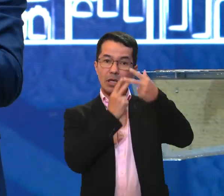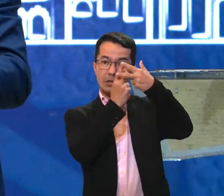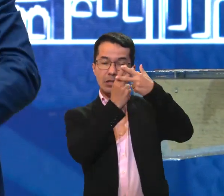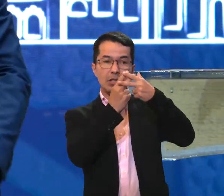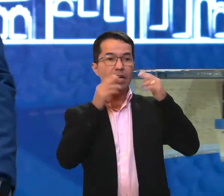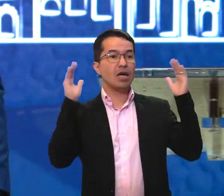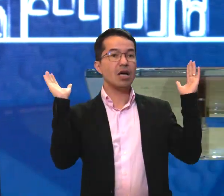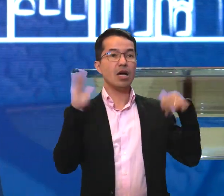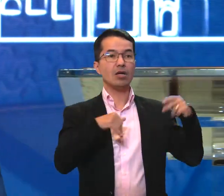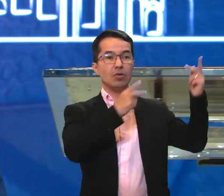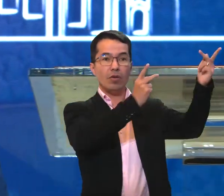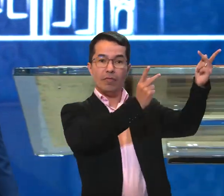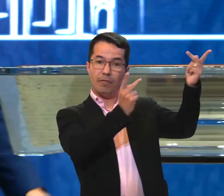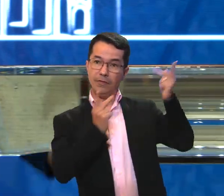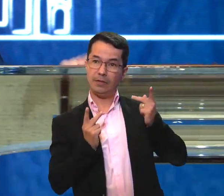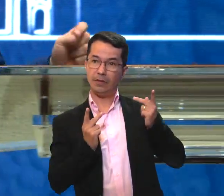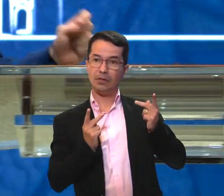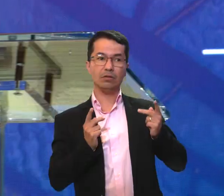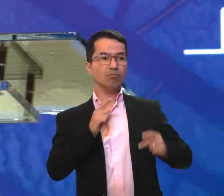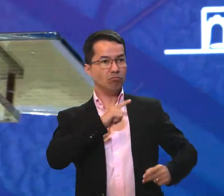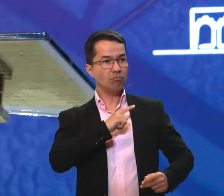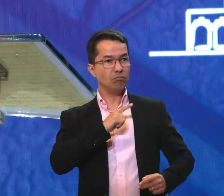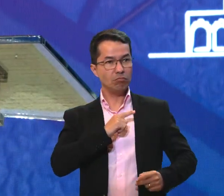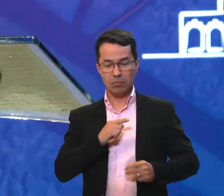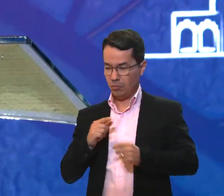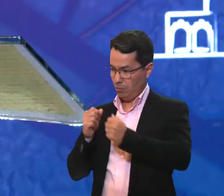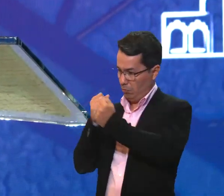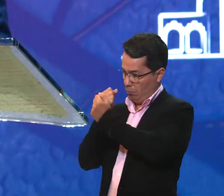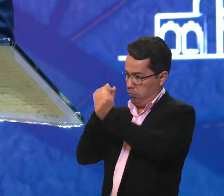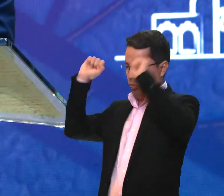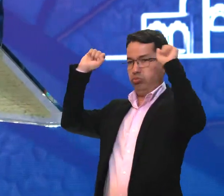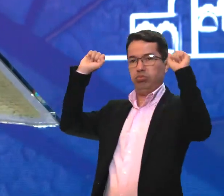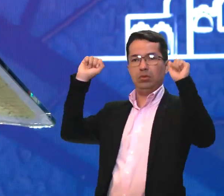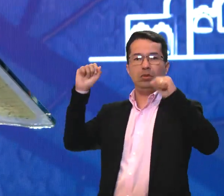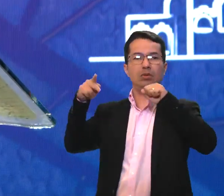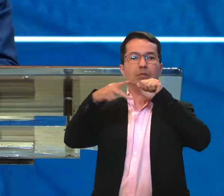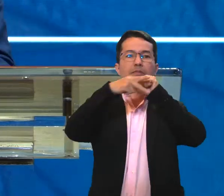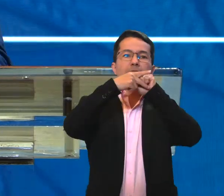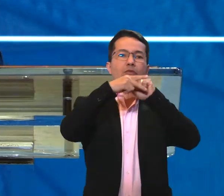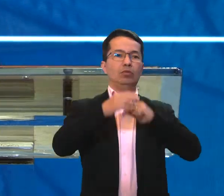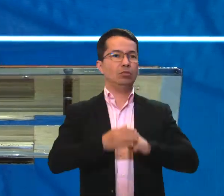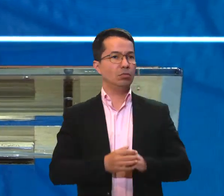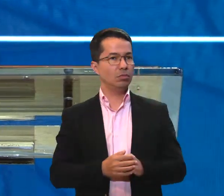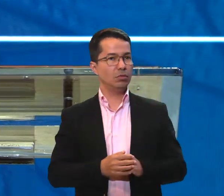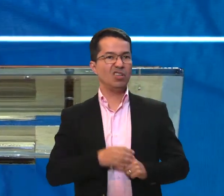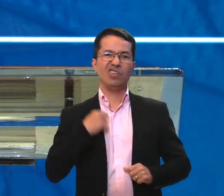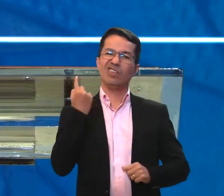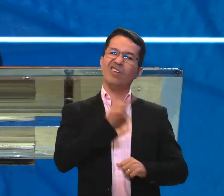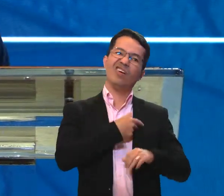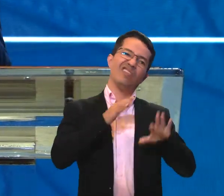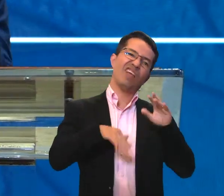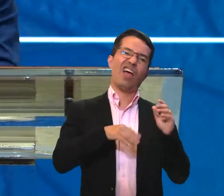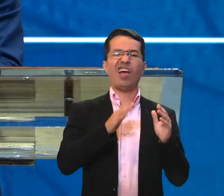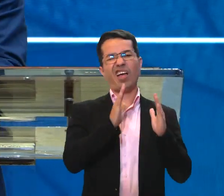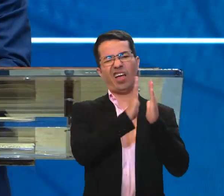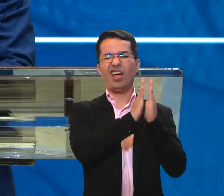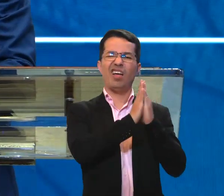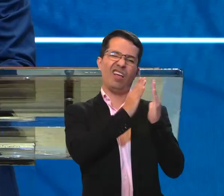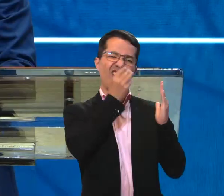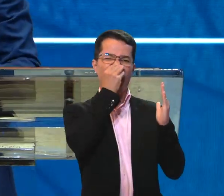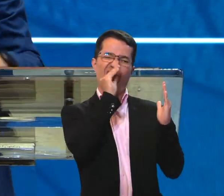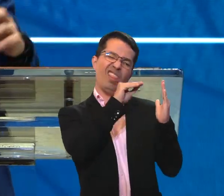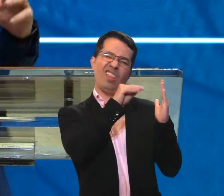muitas vezes nós desprezamos o poder da oração. Não